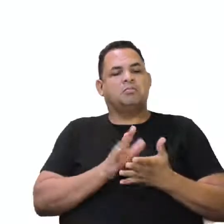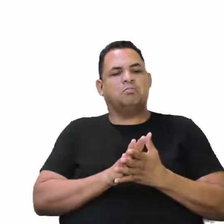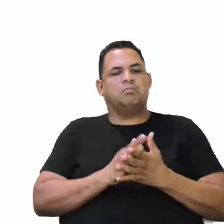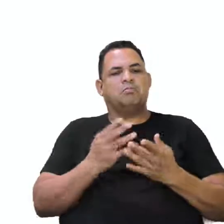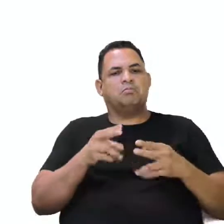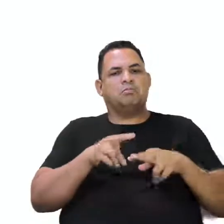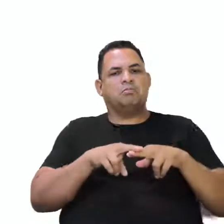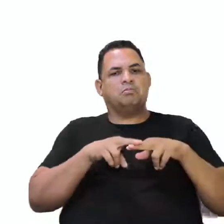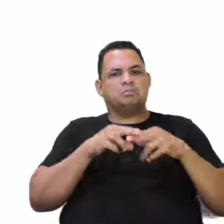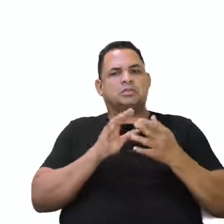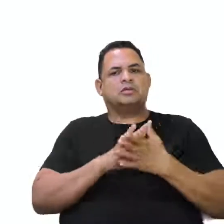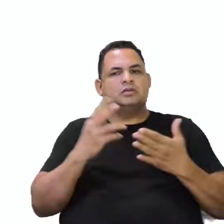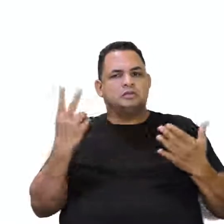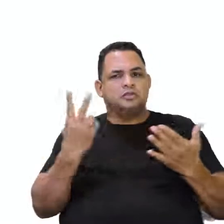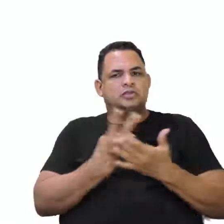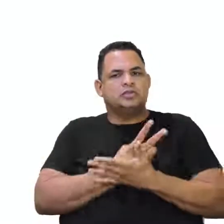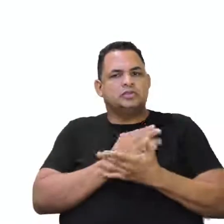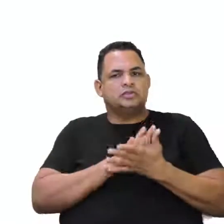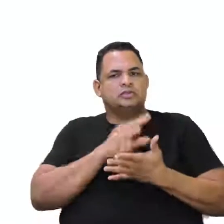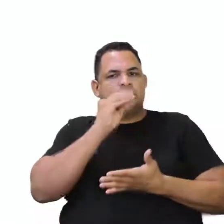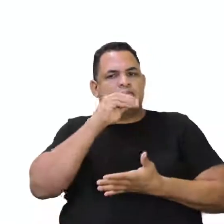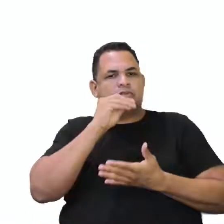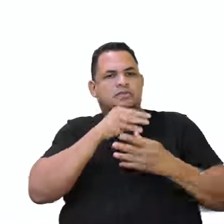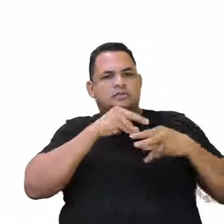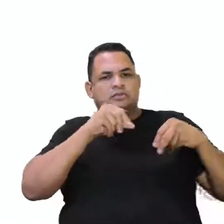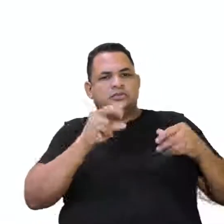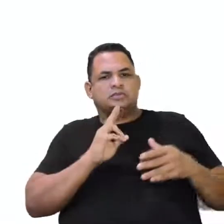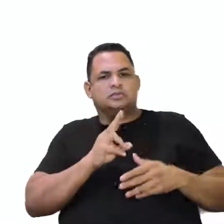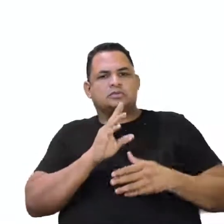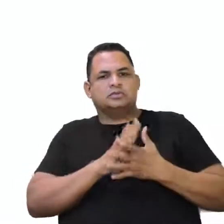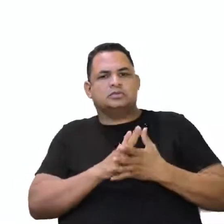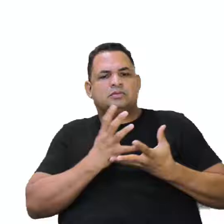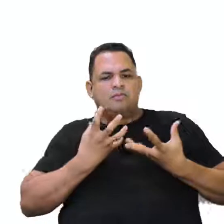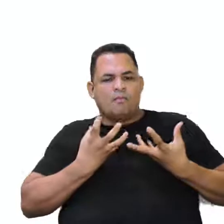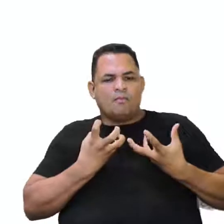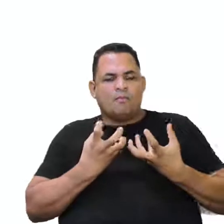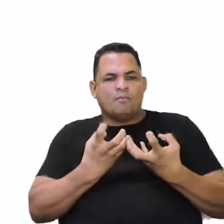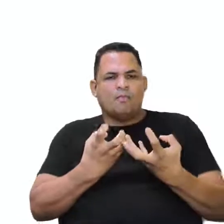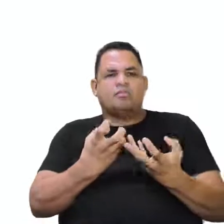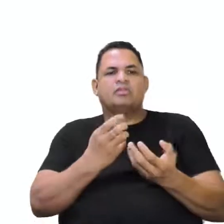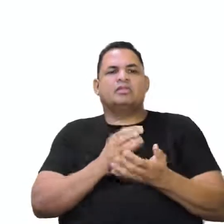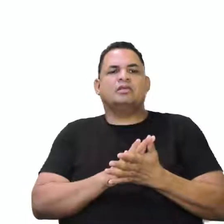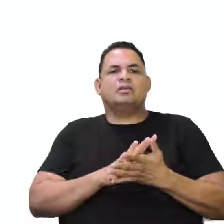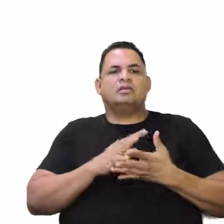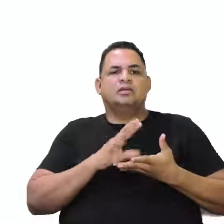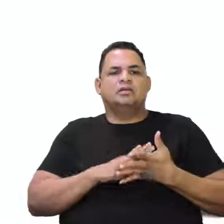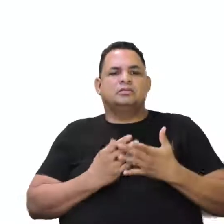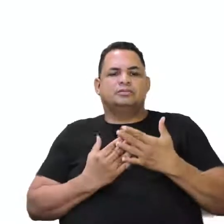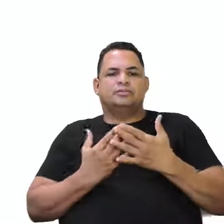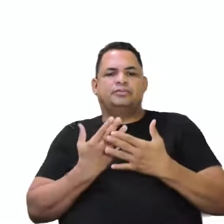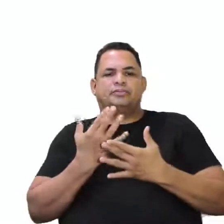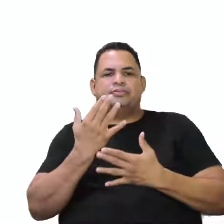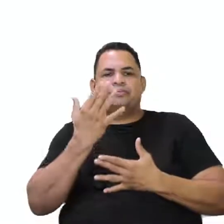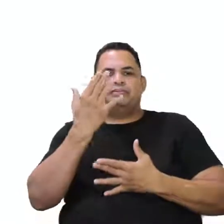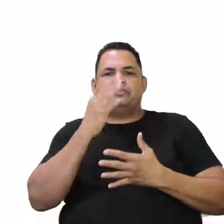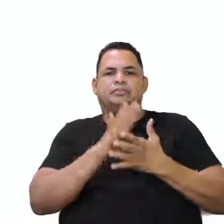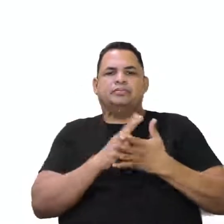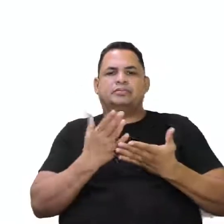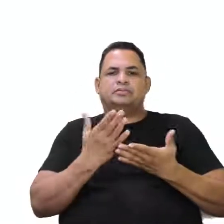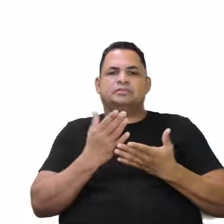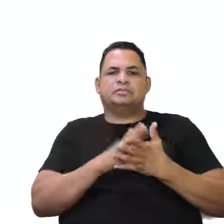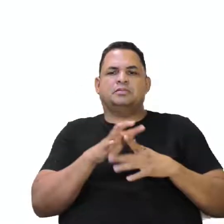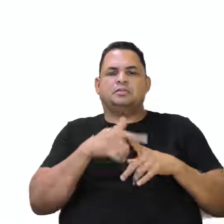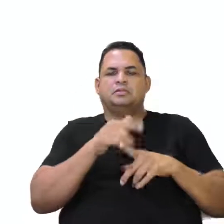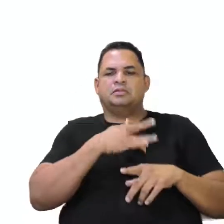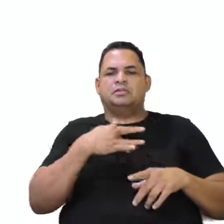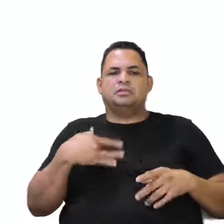disso, ocorre um empobrecimento do solo, acelerando o processo de desertificação. A fumaça liberada, além de causar